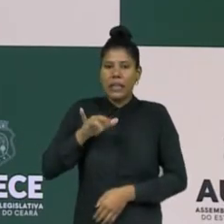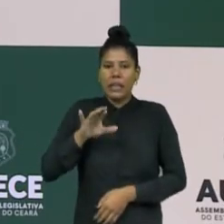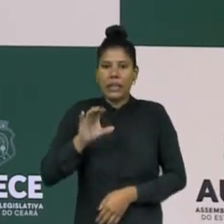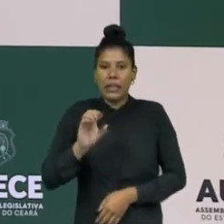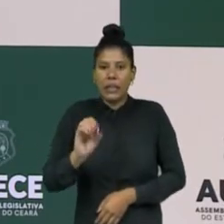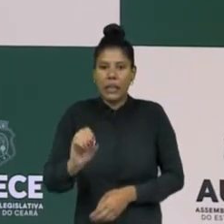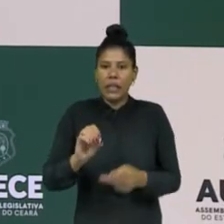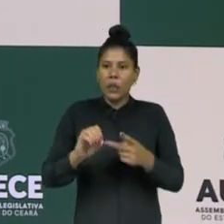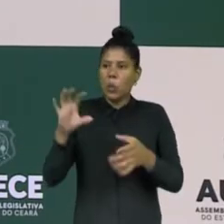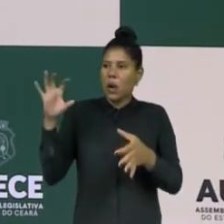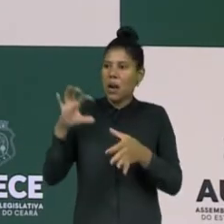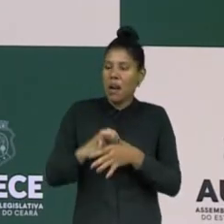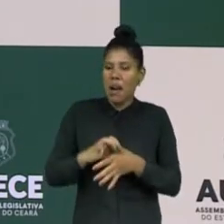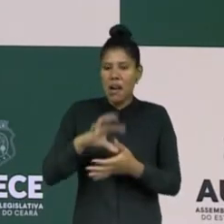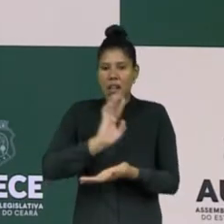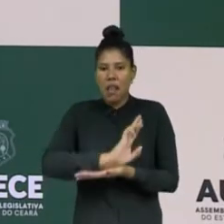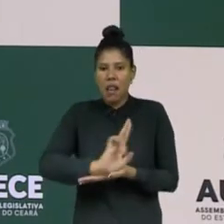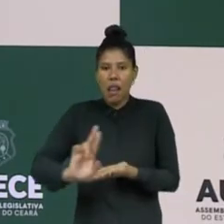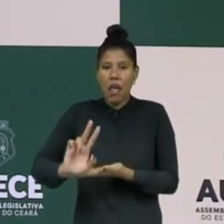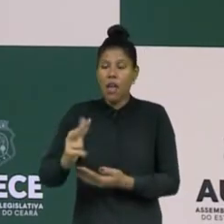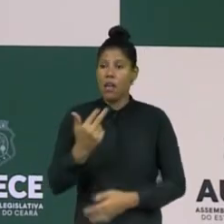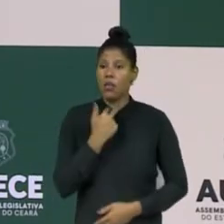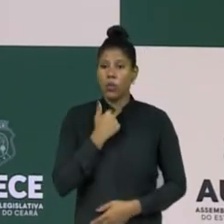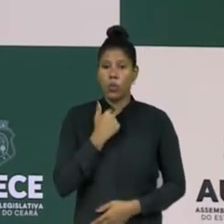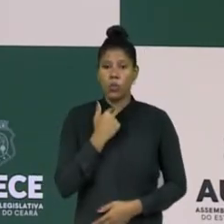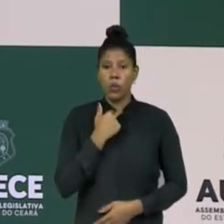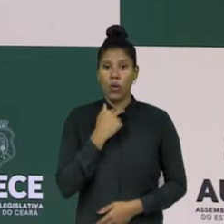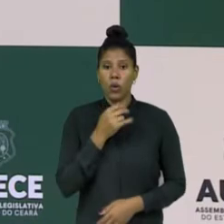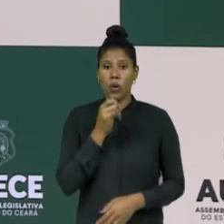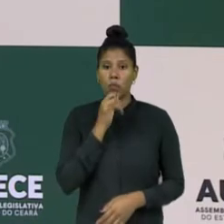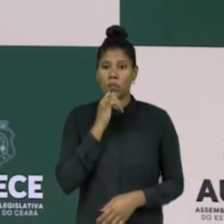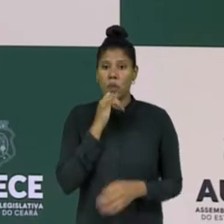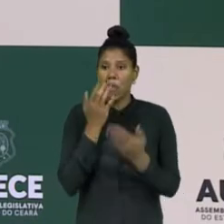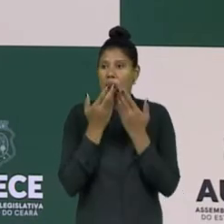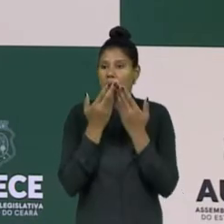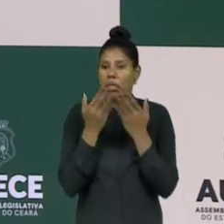carne, ele não pode abrir, afrouxar